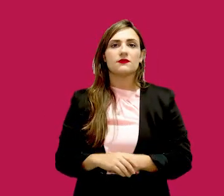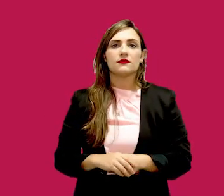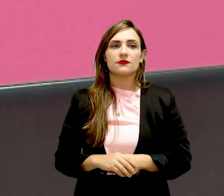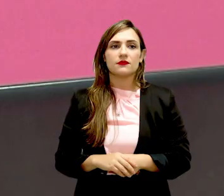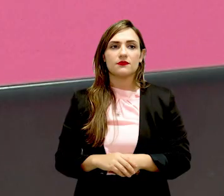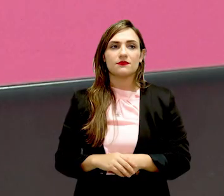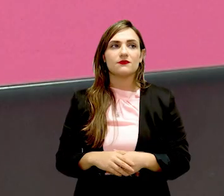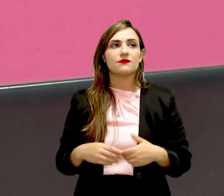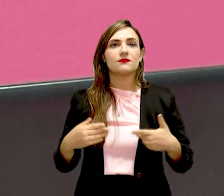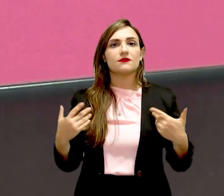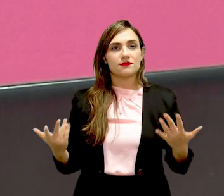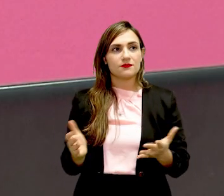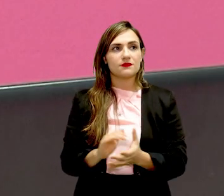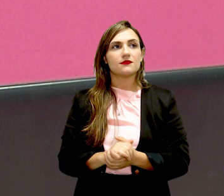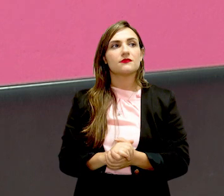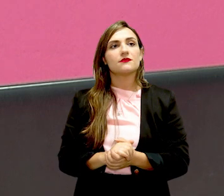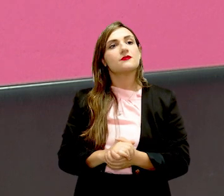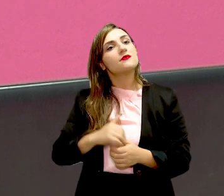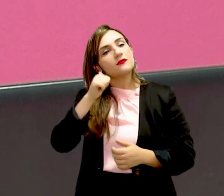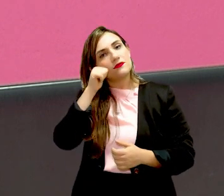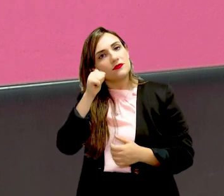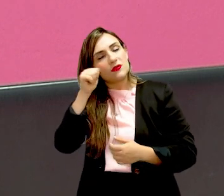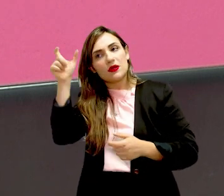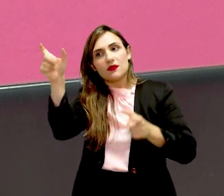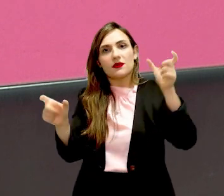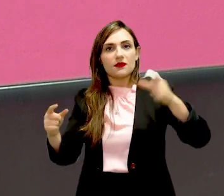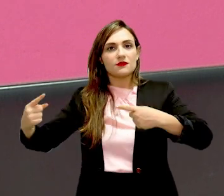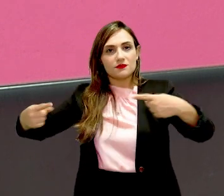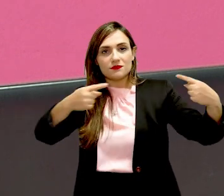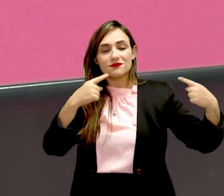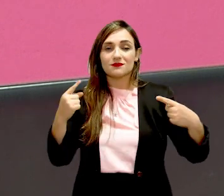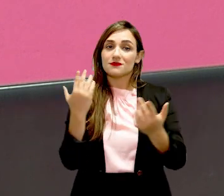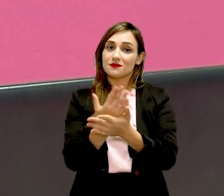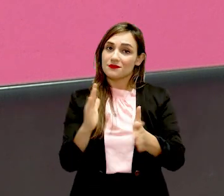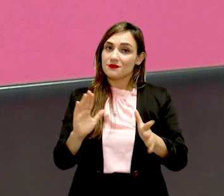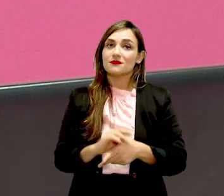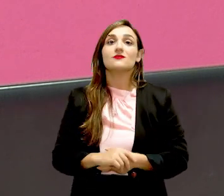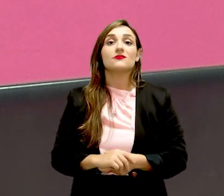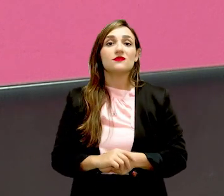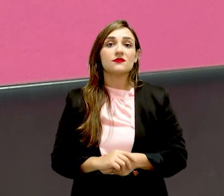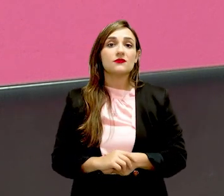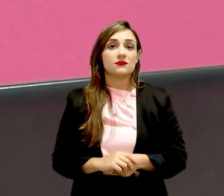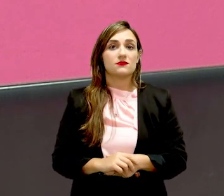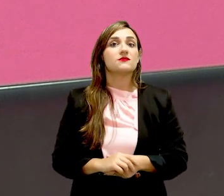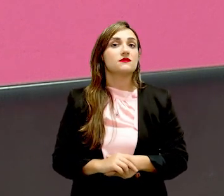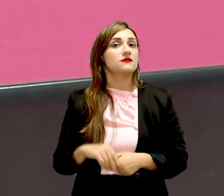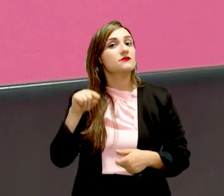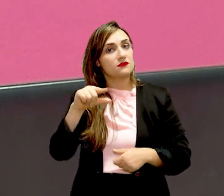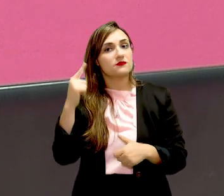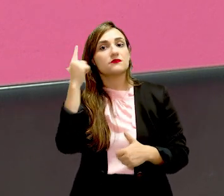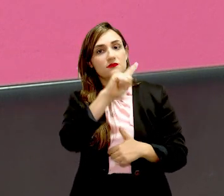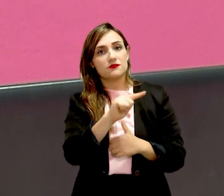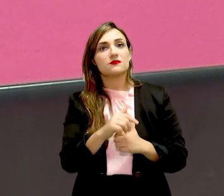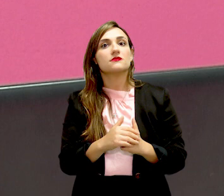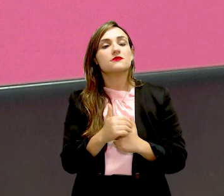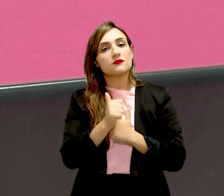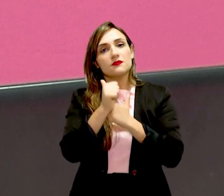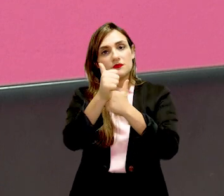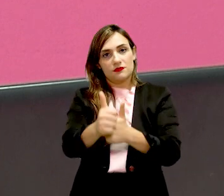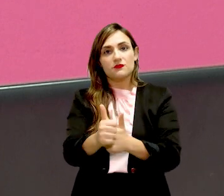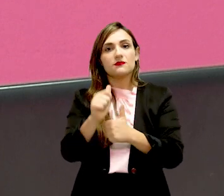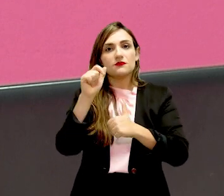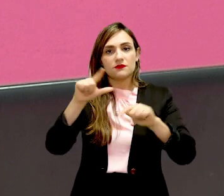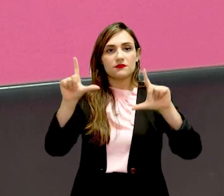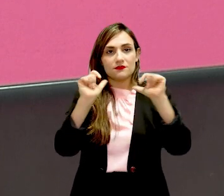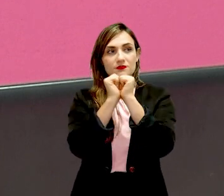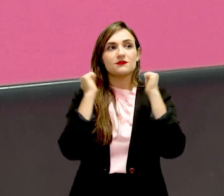disposição. Muito bem, o Mulheres em Debate fica por aqui. Nossa programação completa pode ser conferida no canal do YouTube da